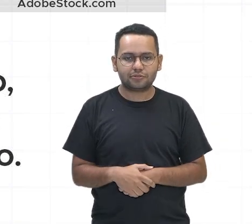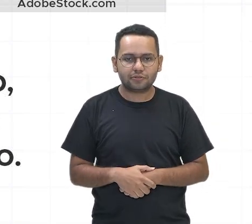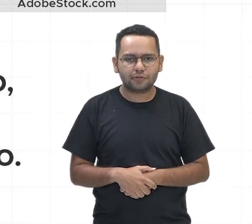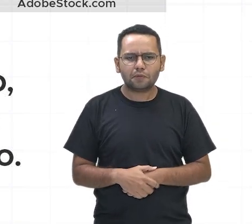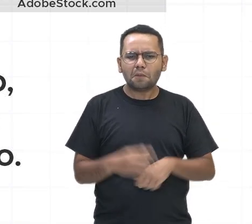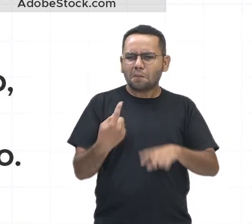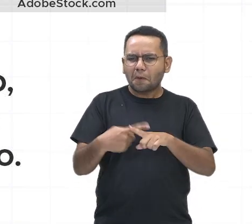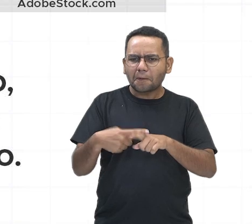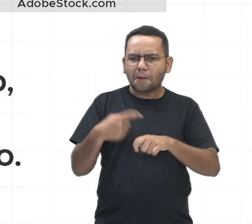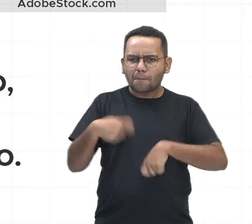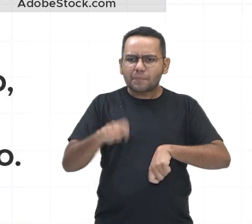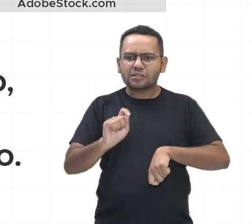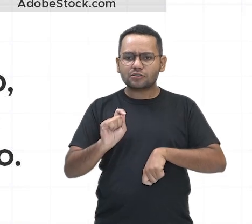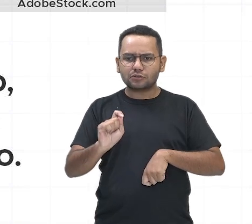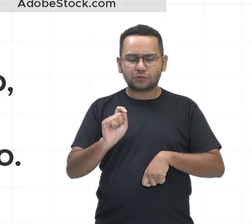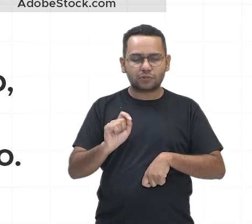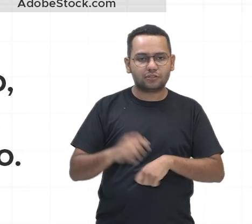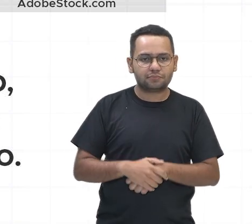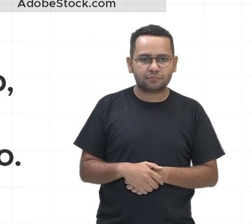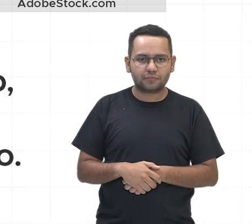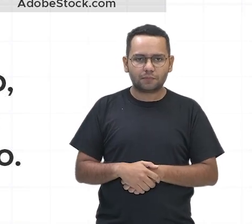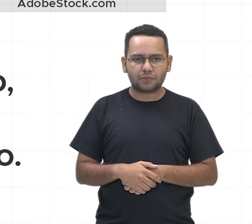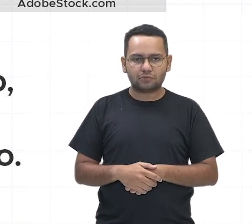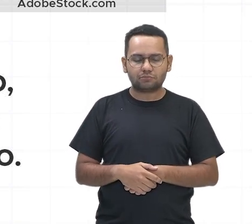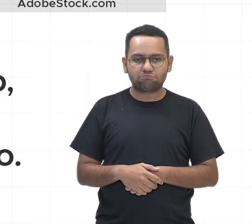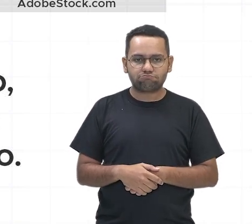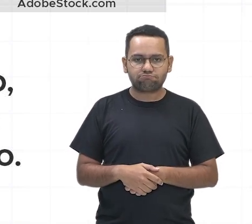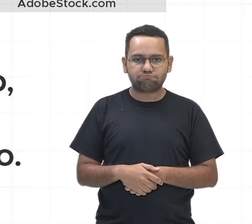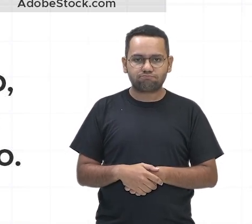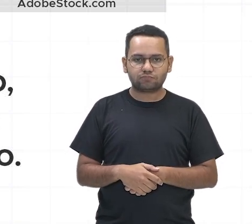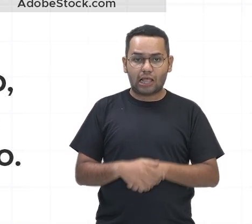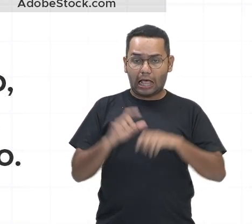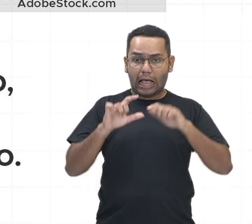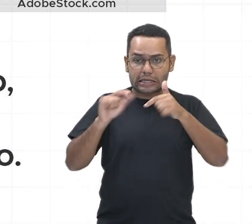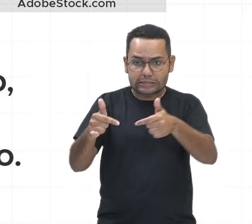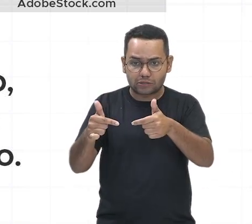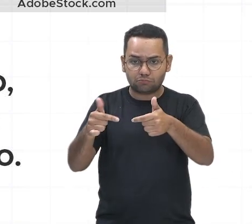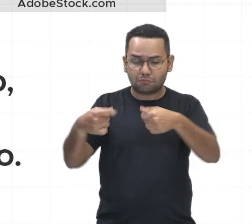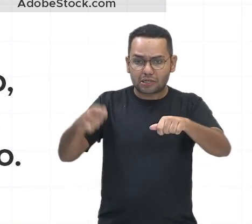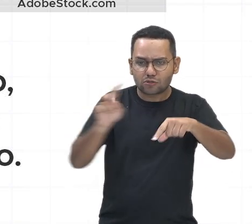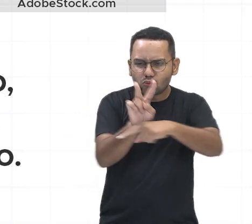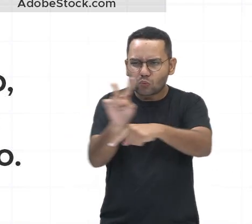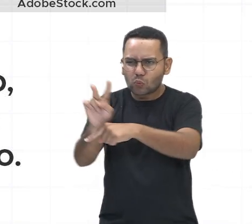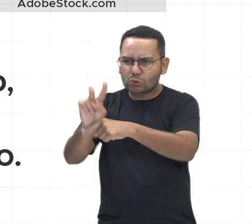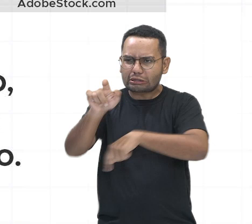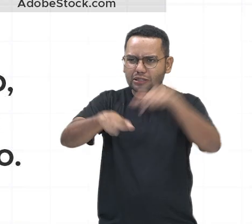ser tratado. As tradições religiosas são um